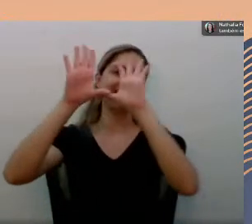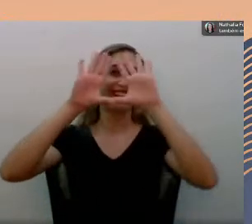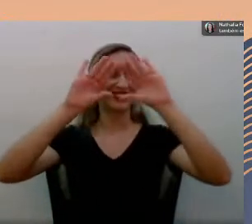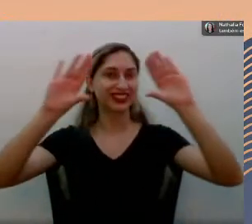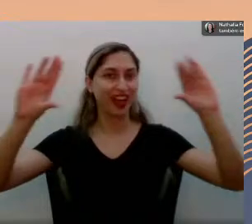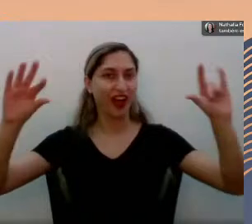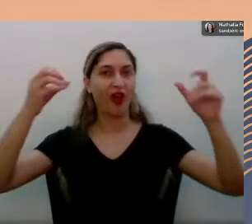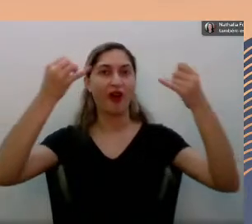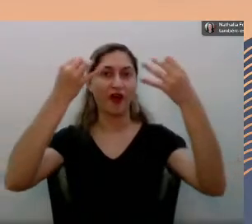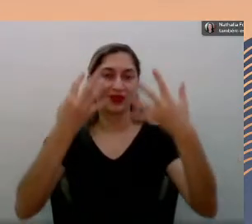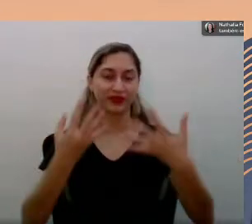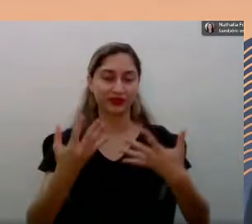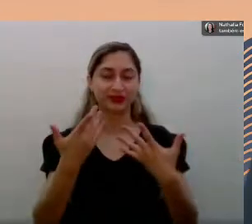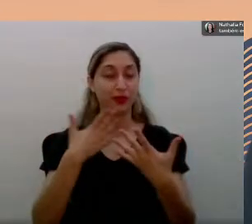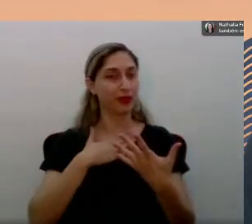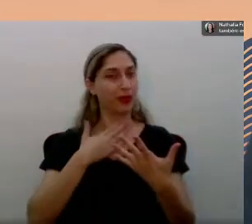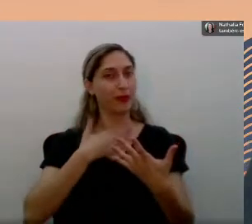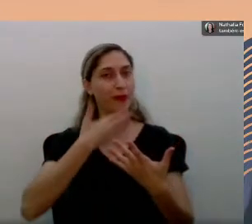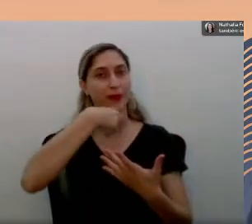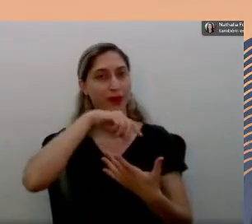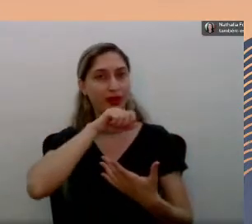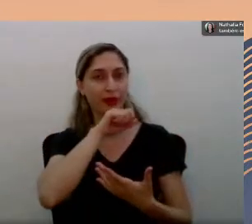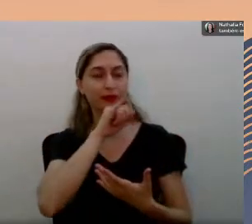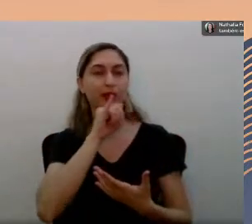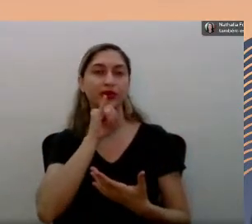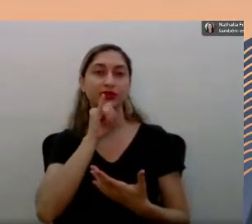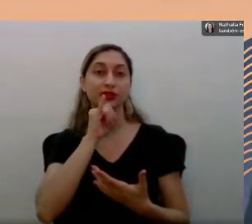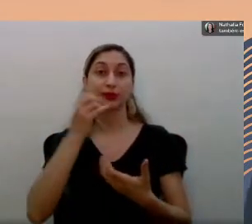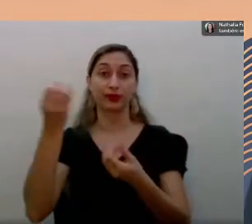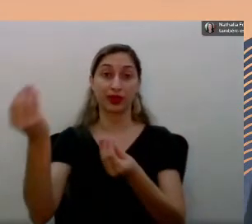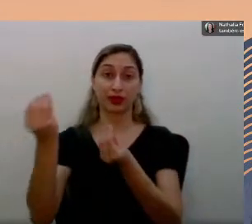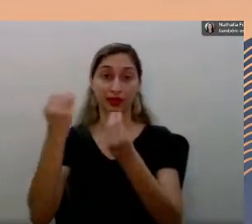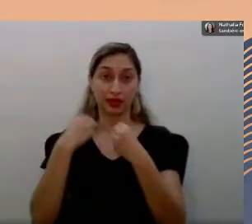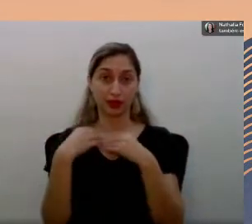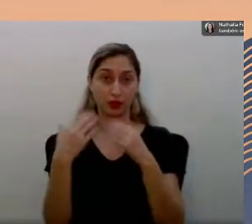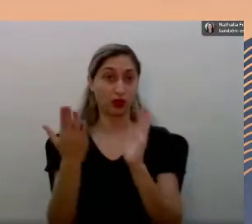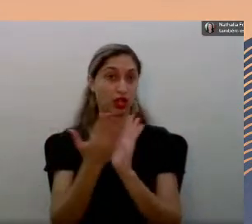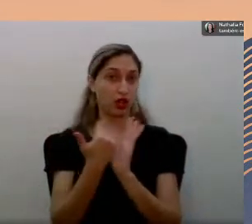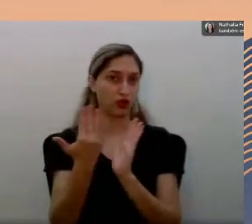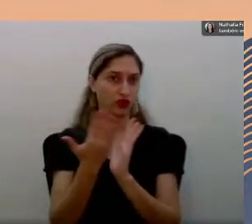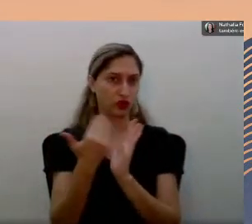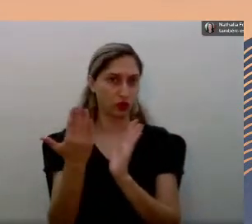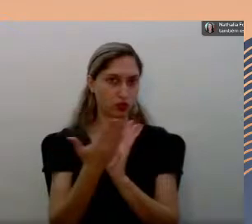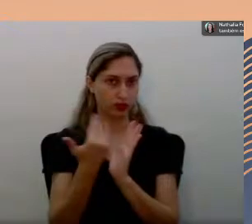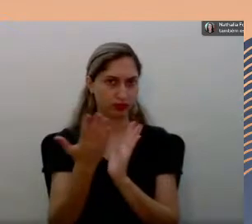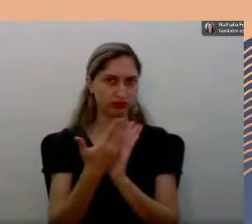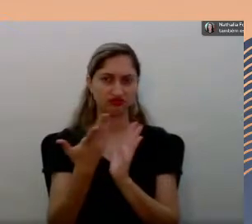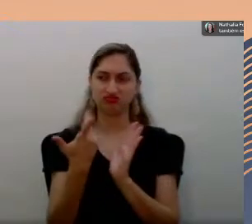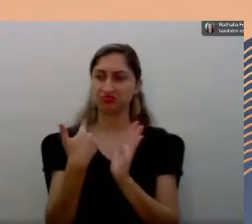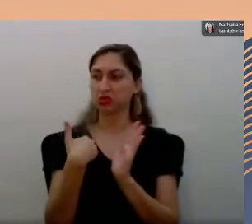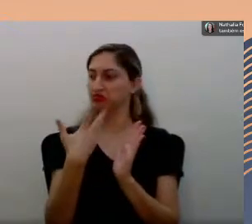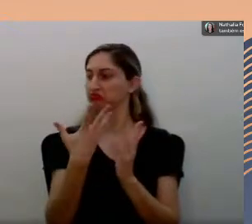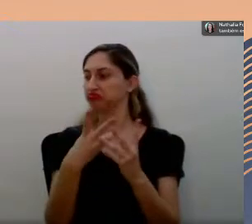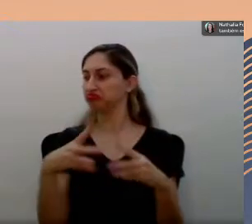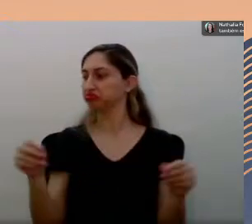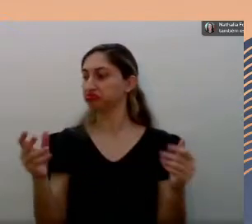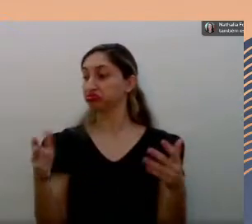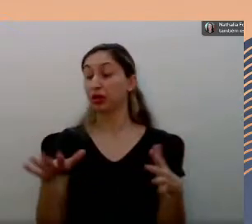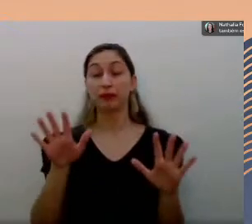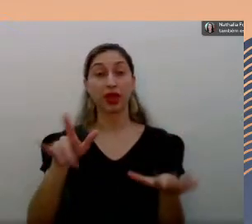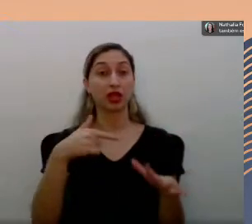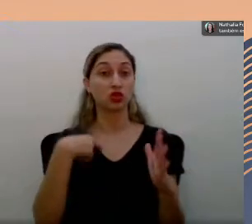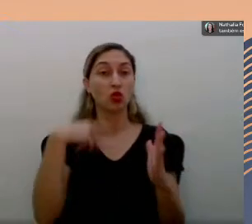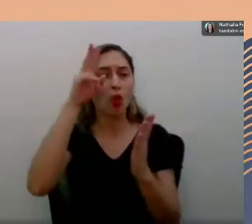então assim meu pai me deu um livre né de assumir aqui infelizmente ele se perdeu Em algum momento então ele é